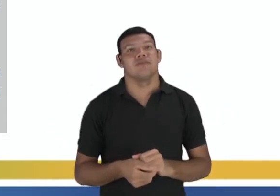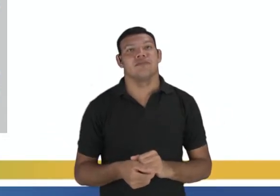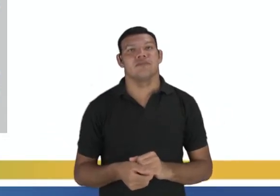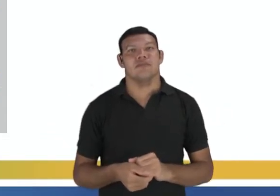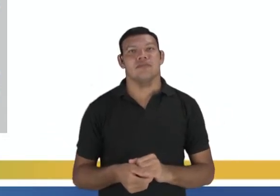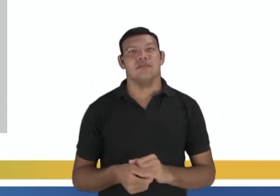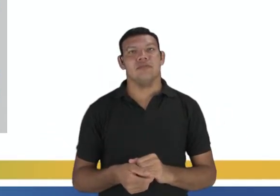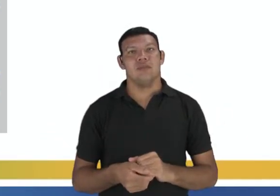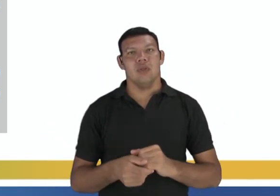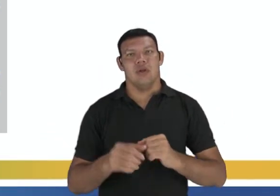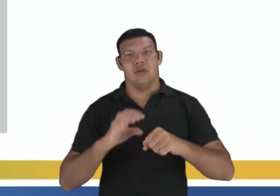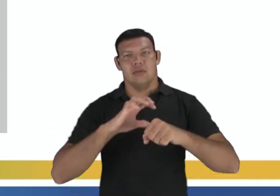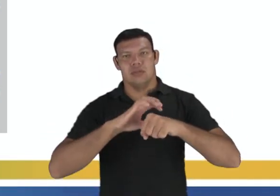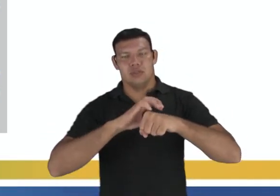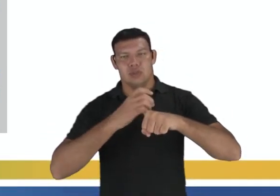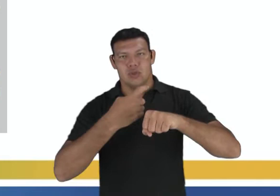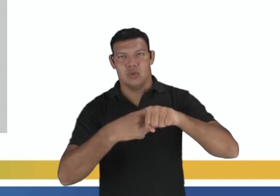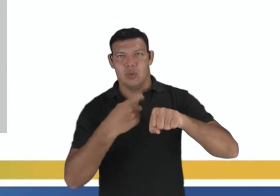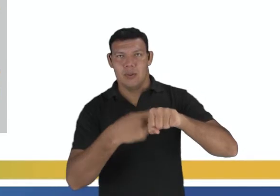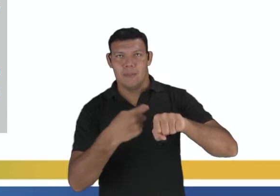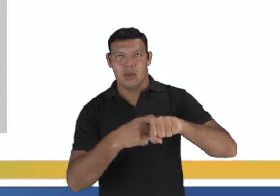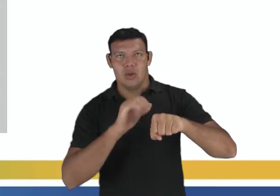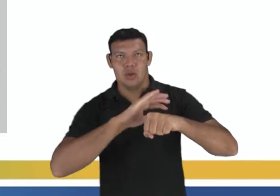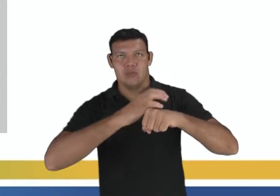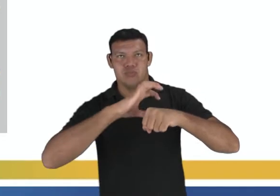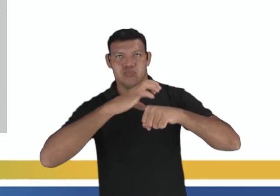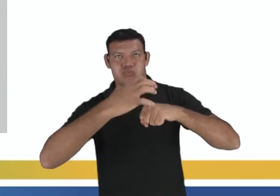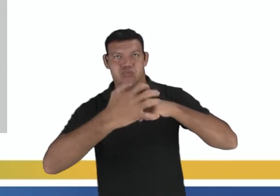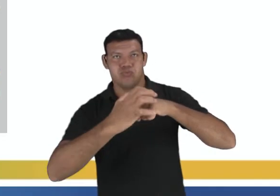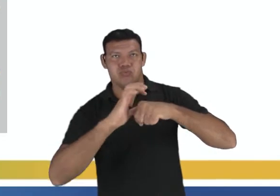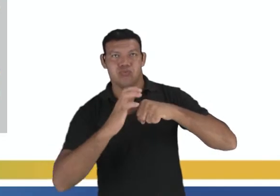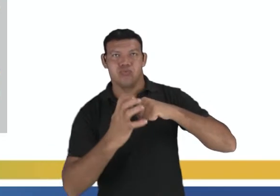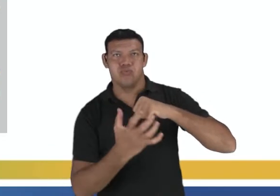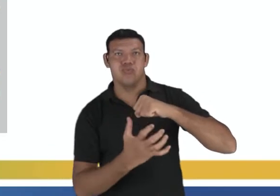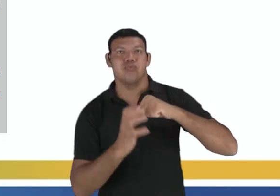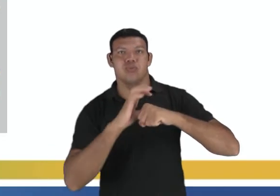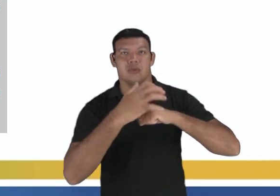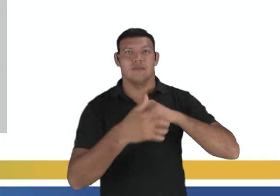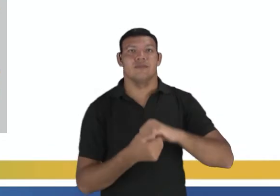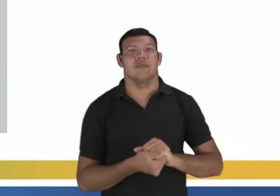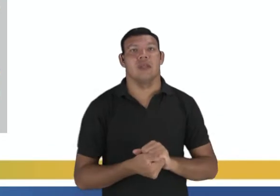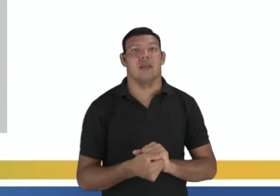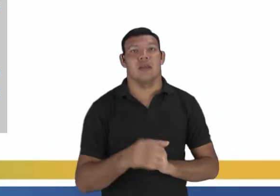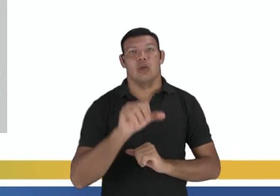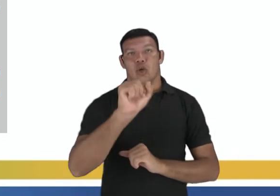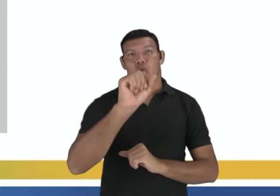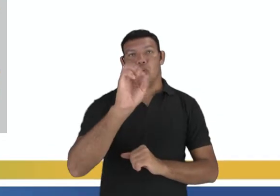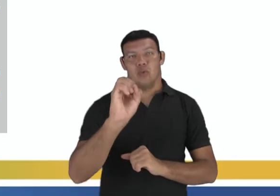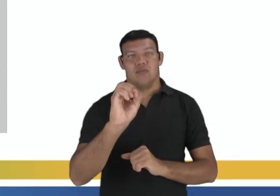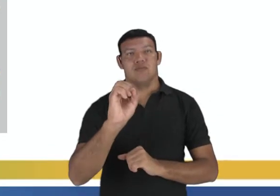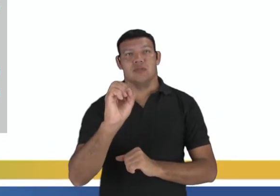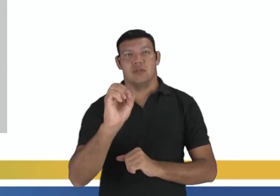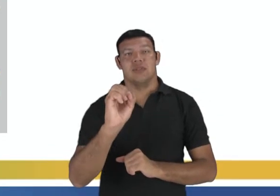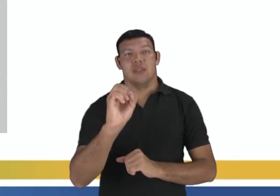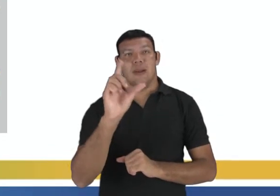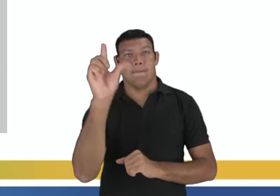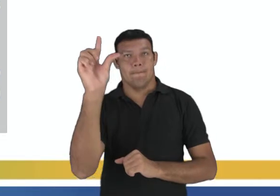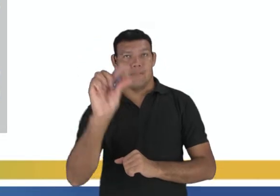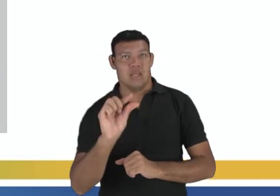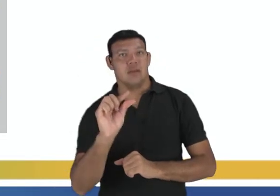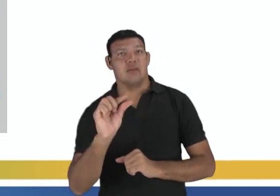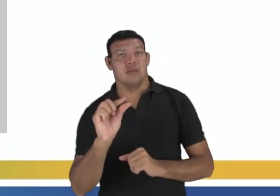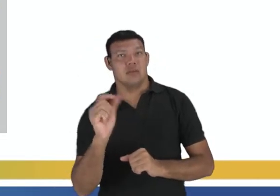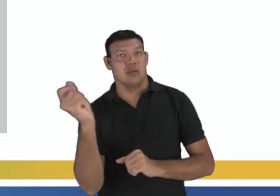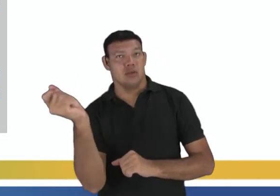Terra. Não são encontrados gases como oxigênio, hidrogênio e muito menos água, tá? Então a Lua